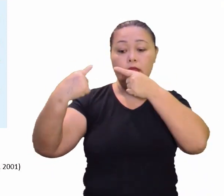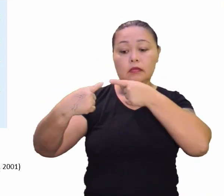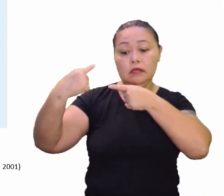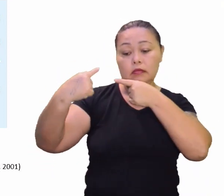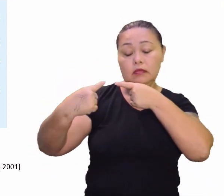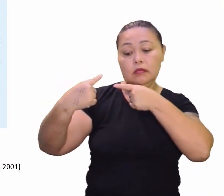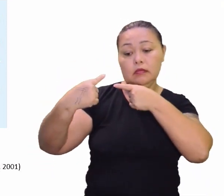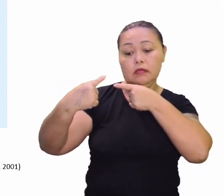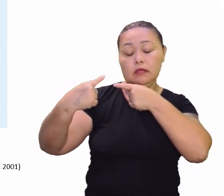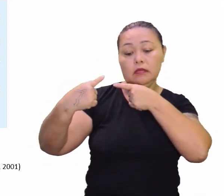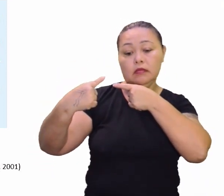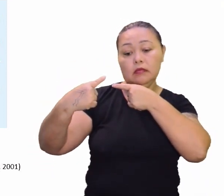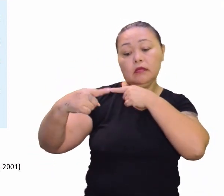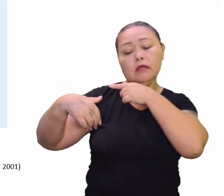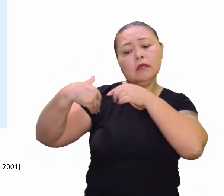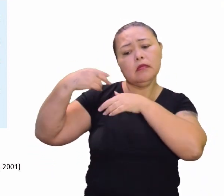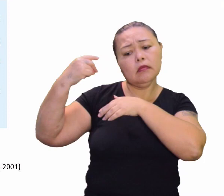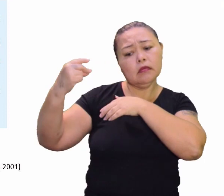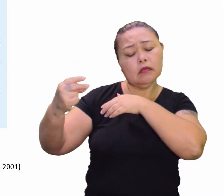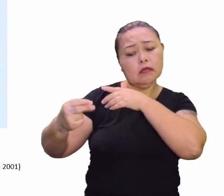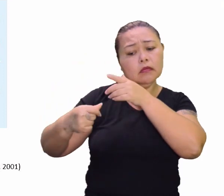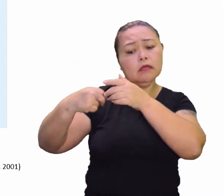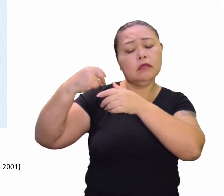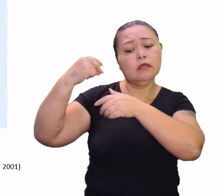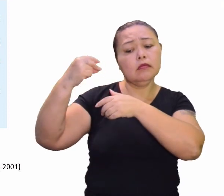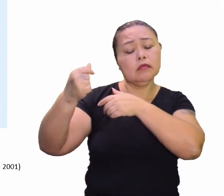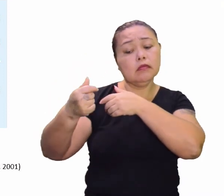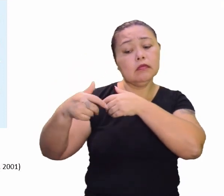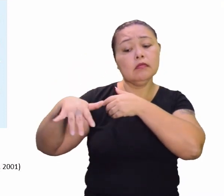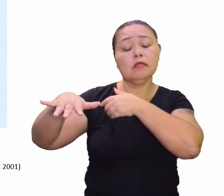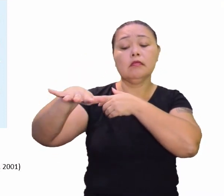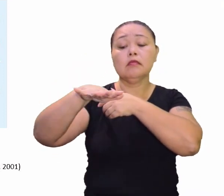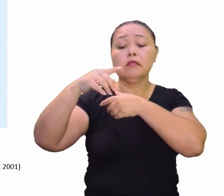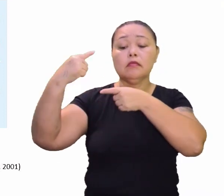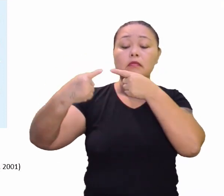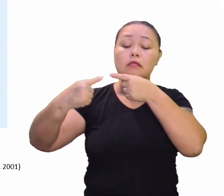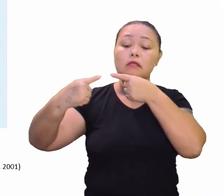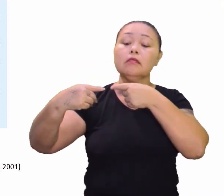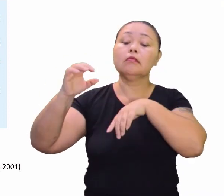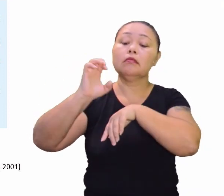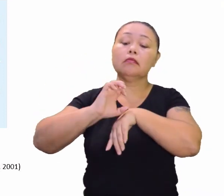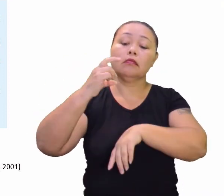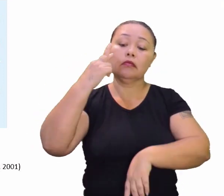políticos expressivos que ficaram por muito tempo no cenário político